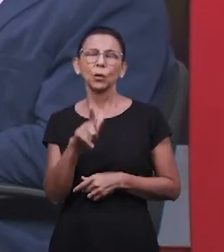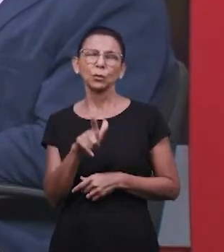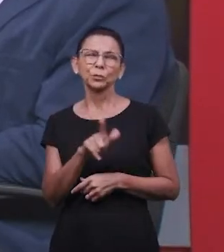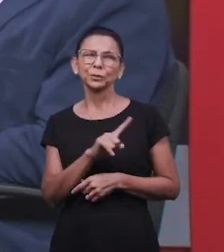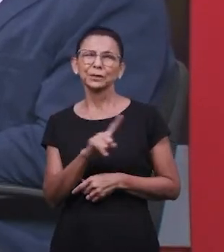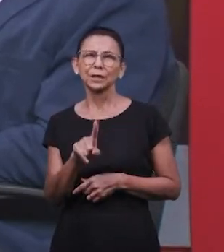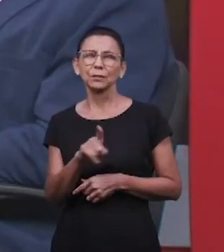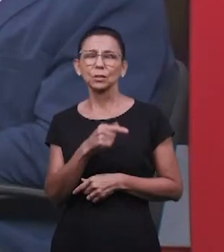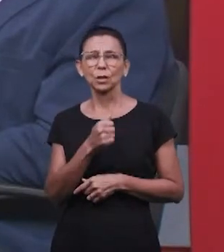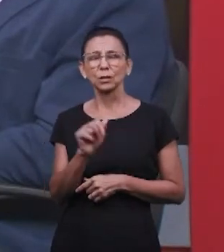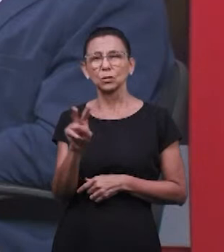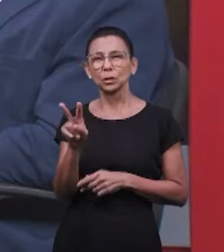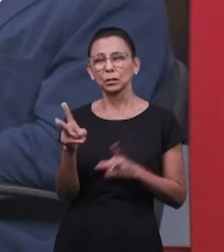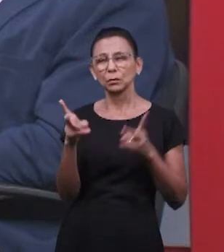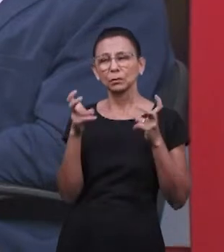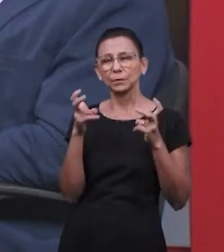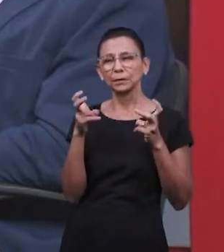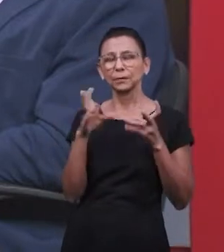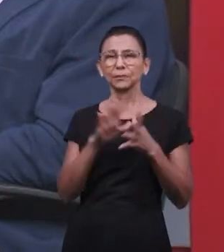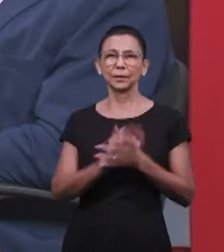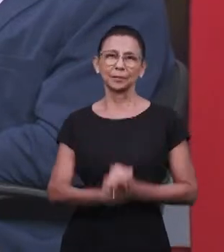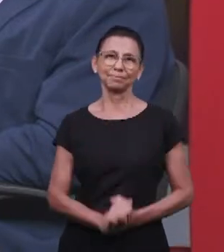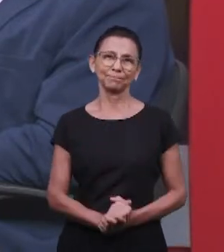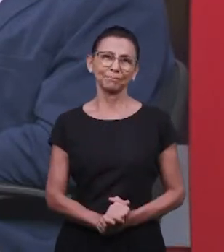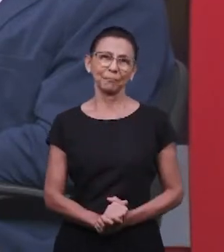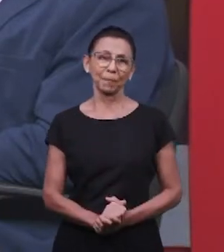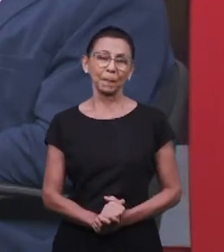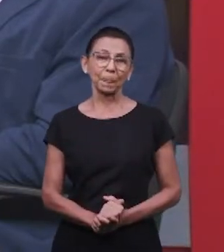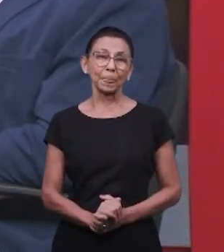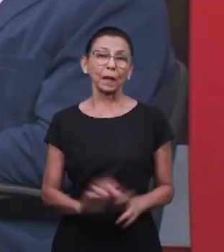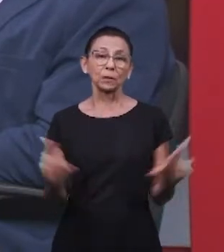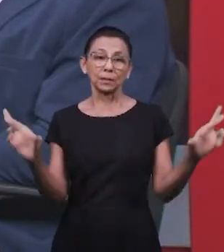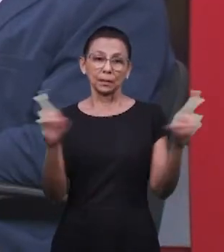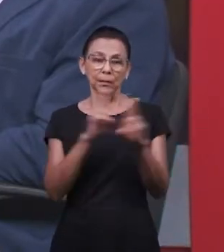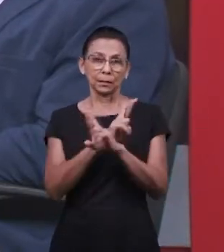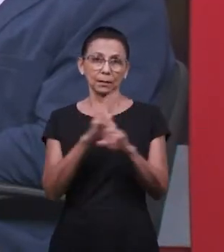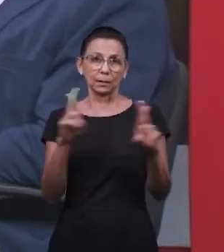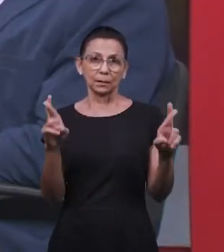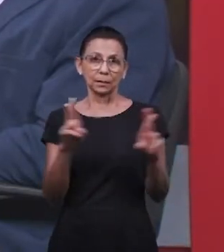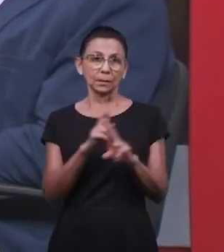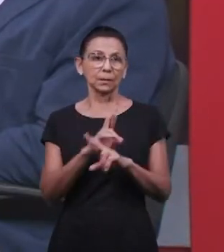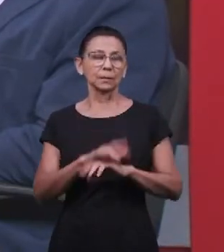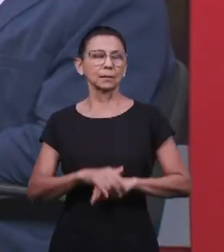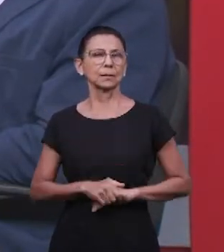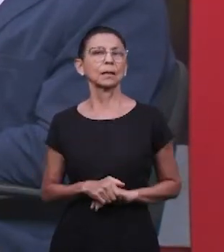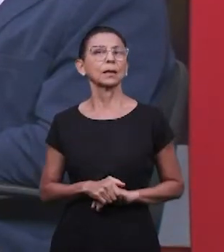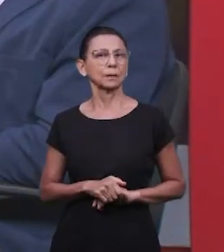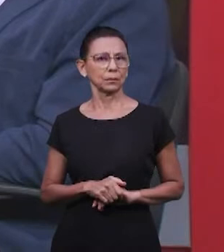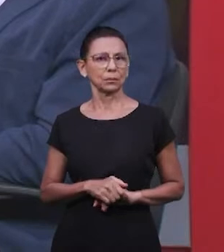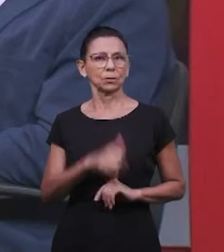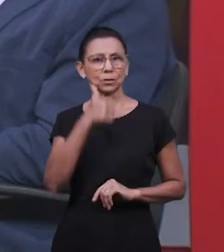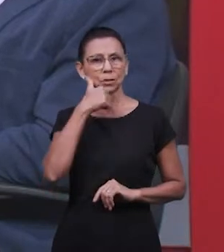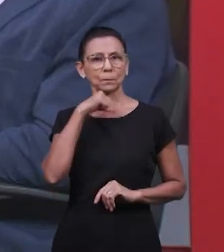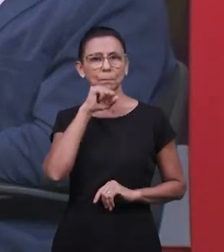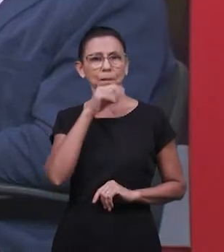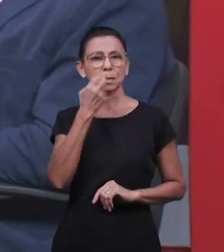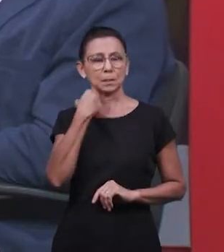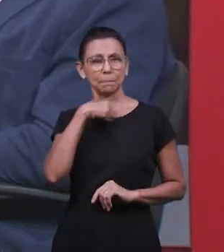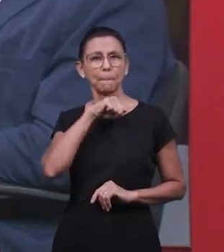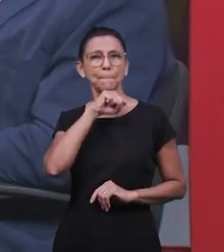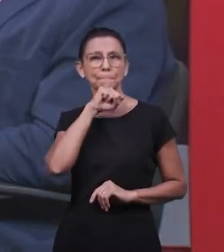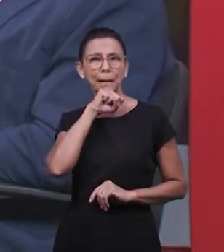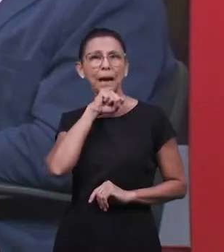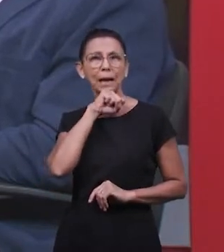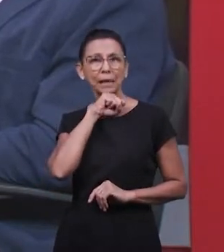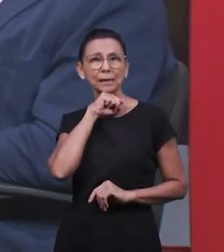relacionamentos, mas relacionamentos atentos, relacionamentos intencionais, de pais para filhos, né? Nós temos visto